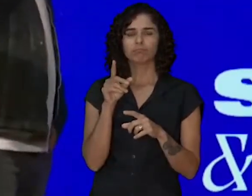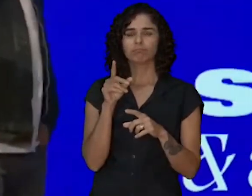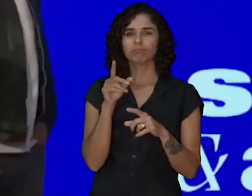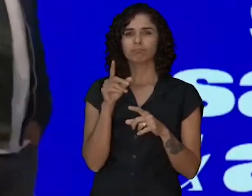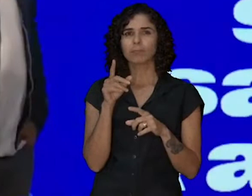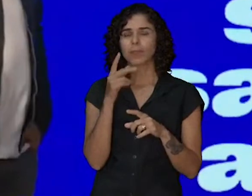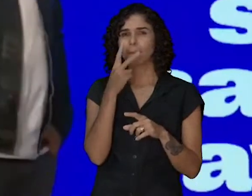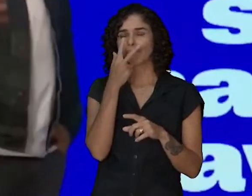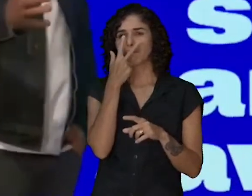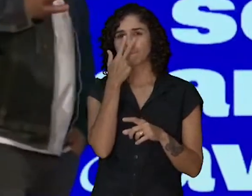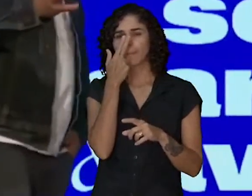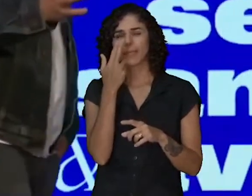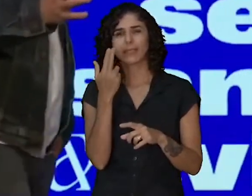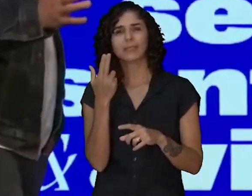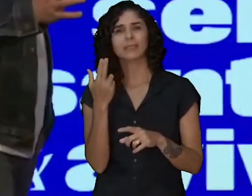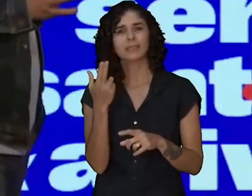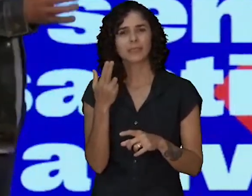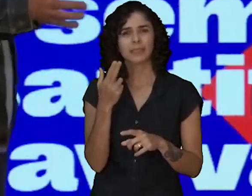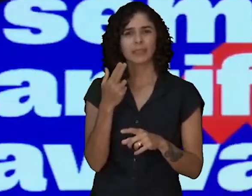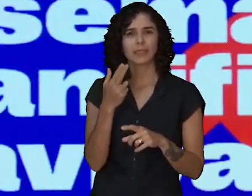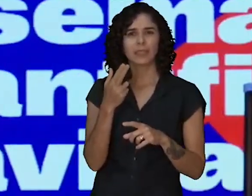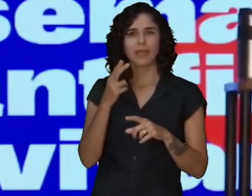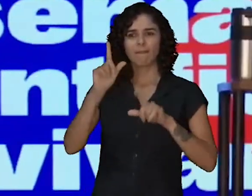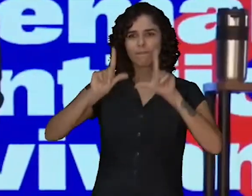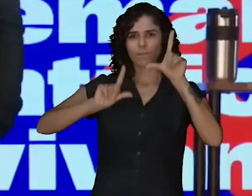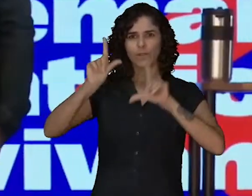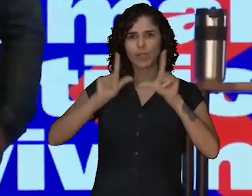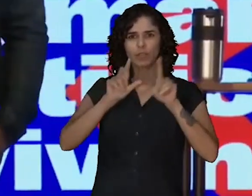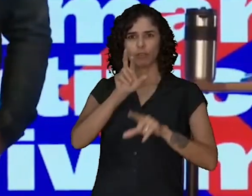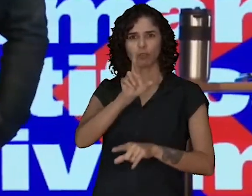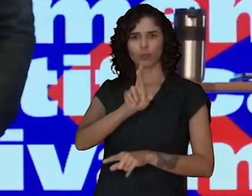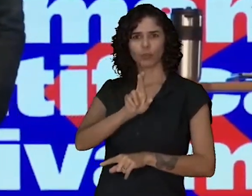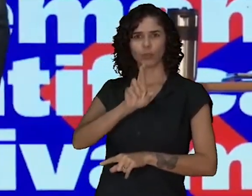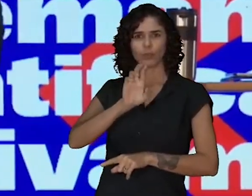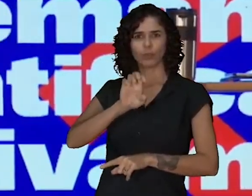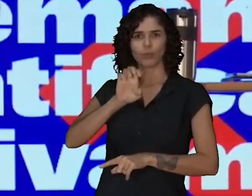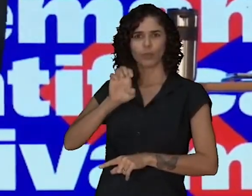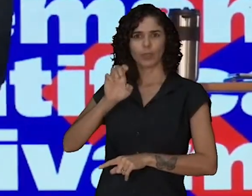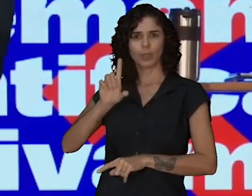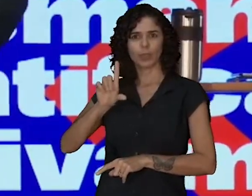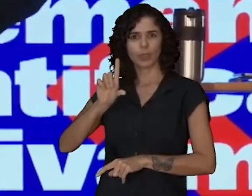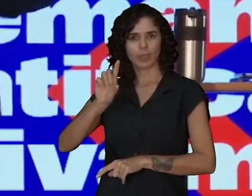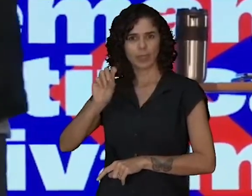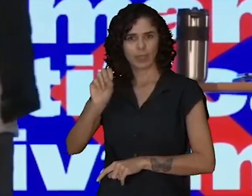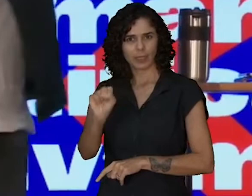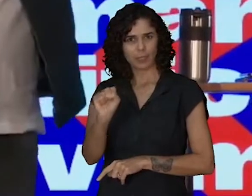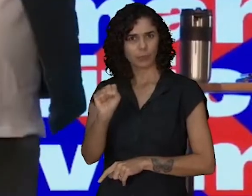rios de cristãos, de personalidades cristãs,